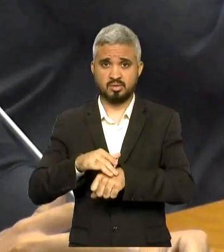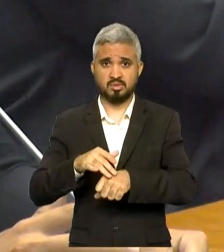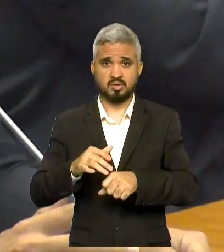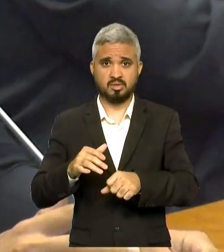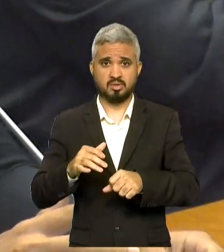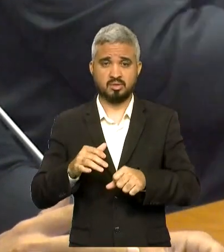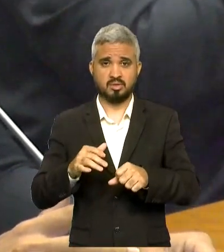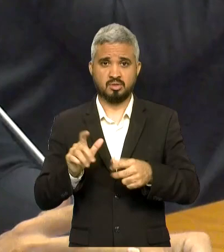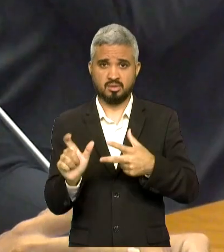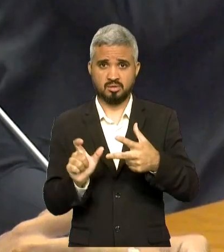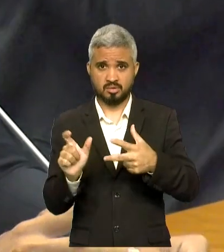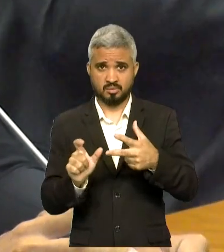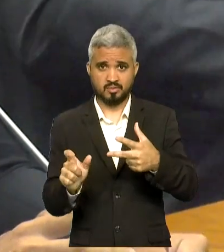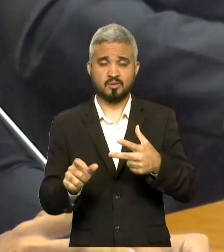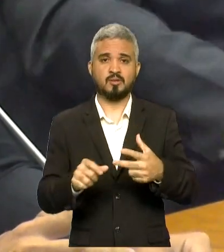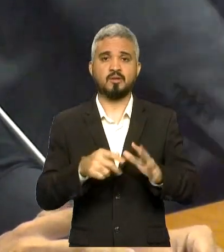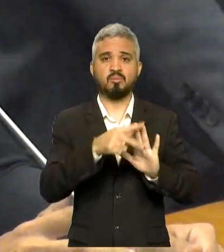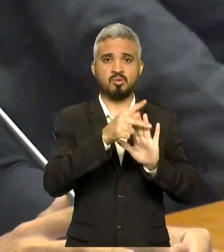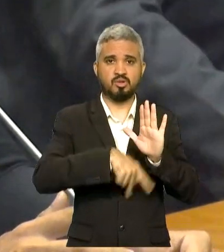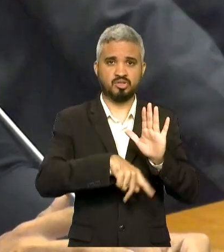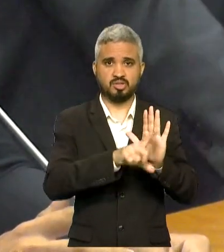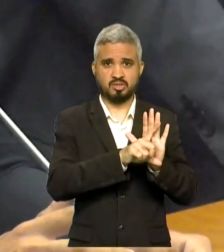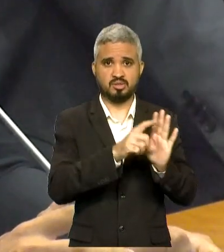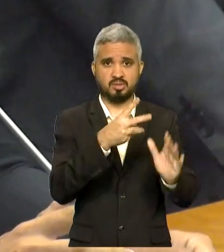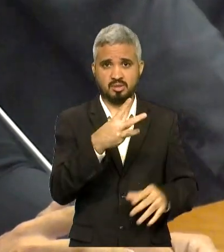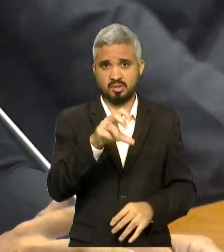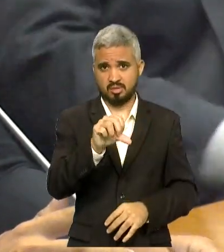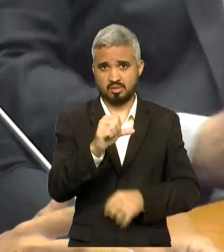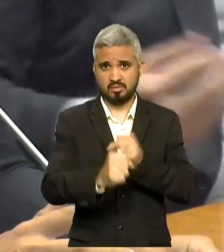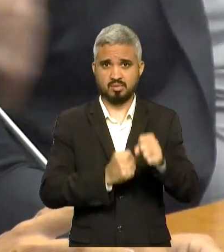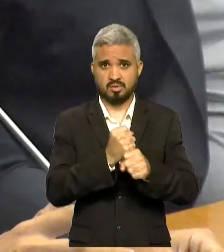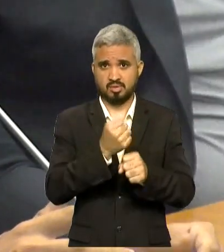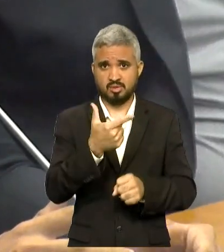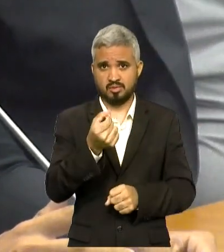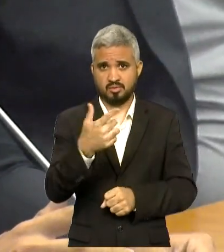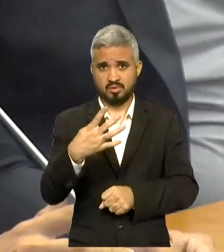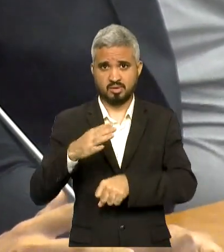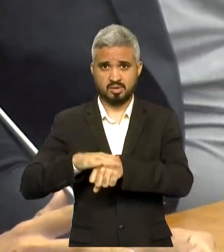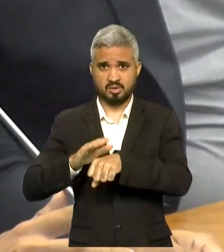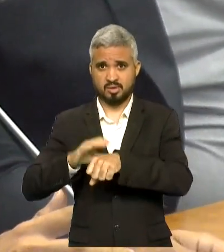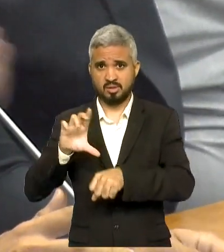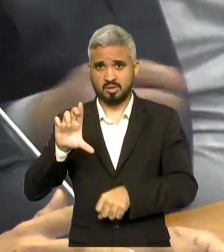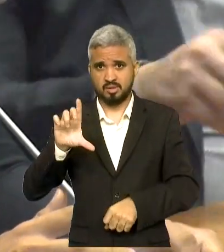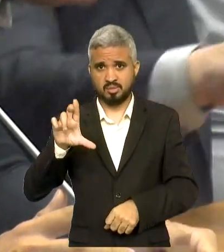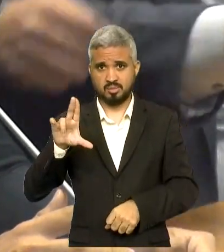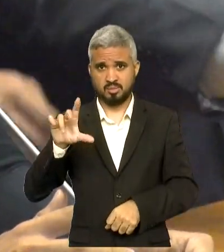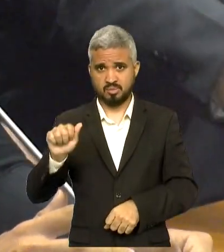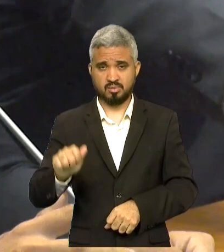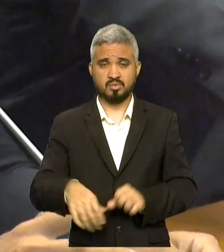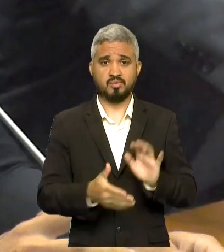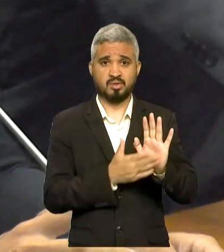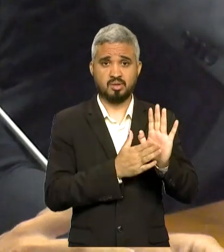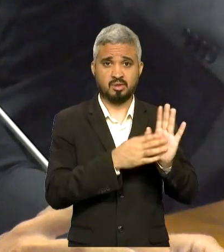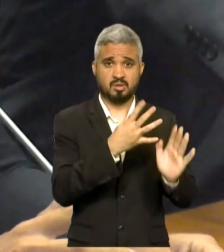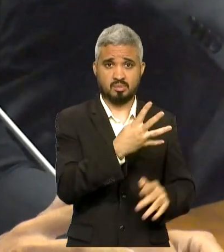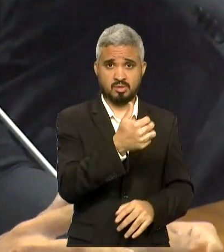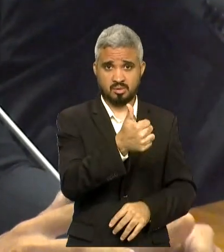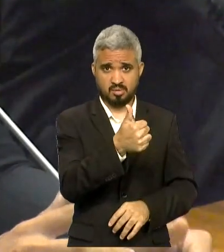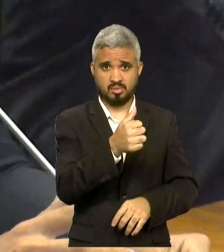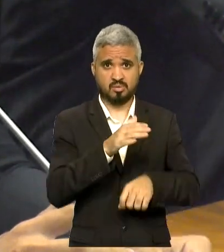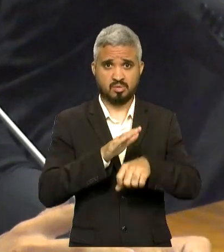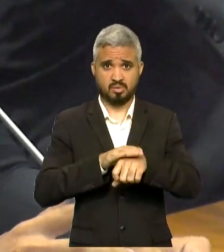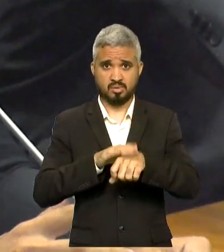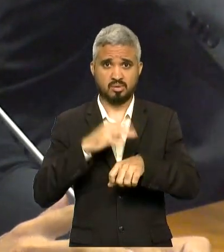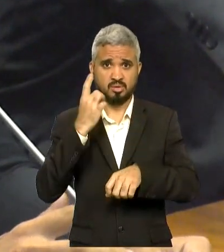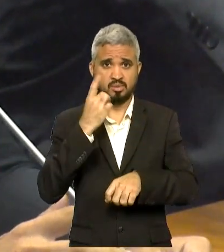Projeto de lei número 039/2024, de autoria do deputado Carlos Lula. Projeto de lei número 041/2024, de autoria do deputado